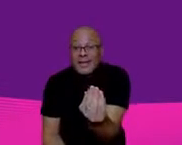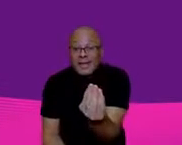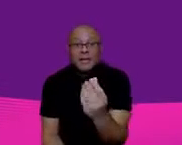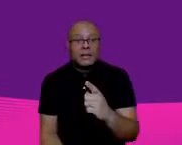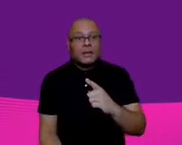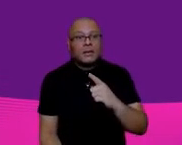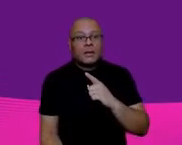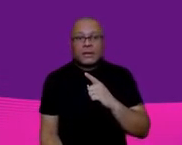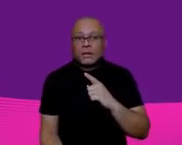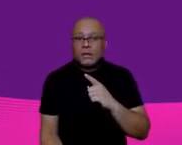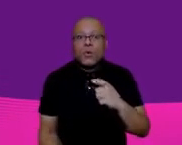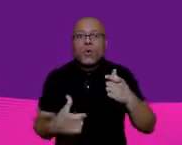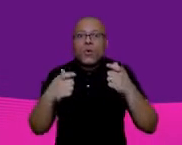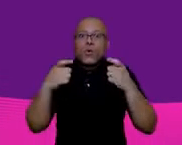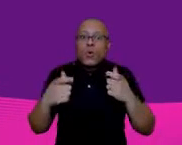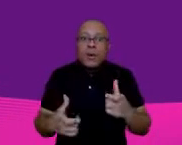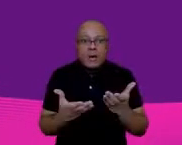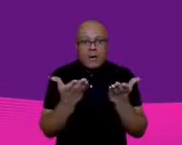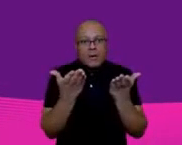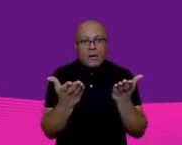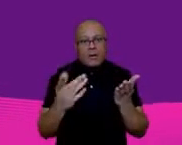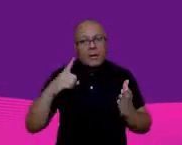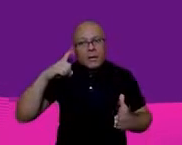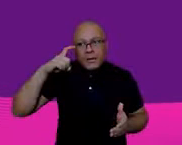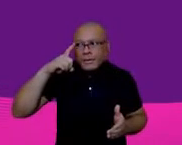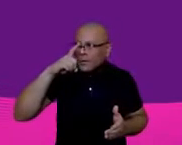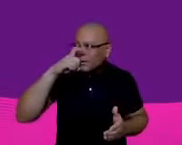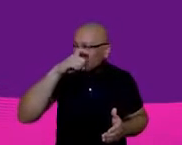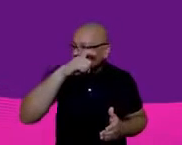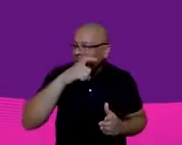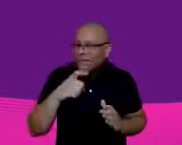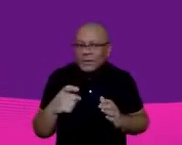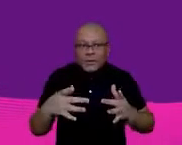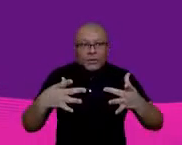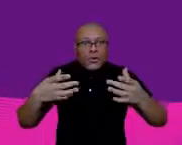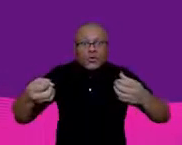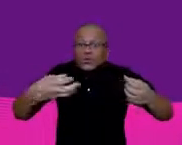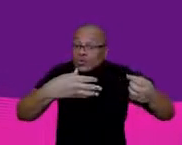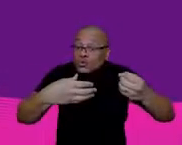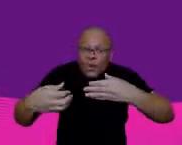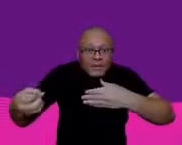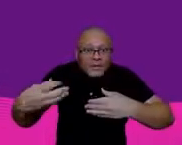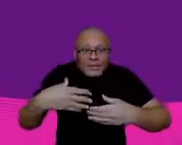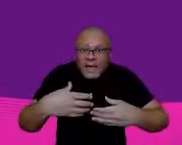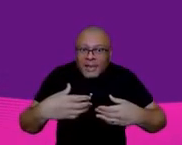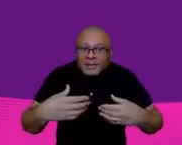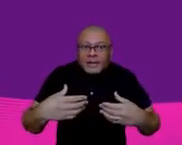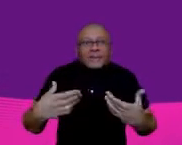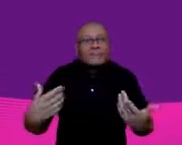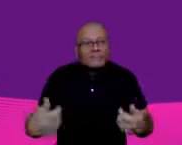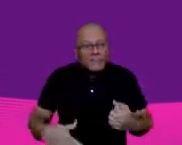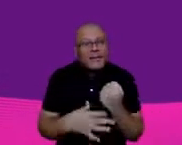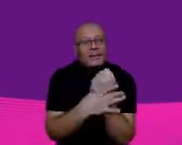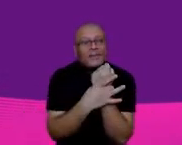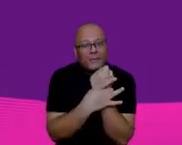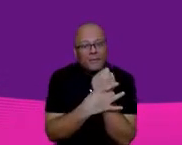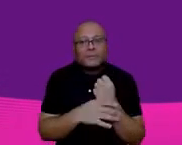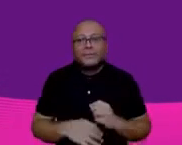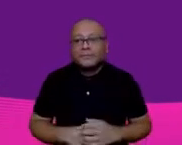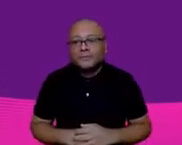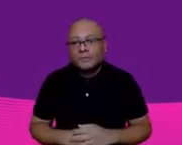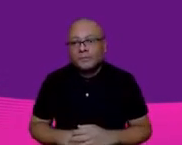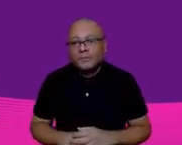com uma anatomia tão complexa e tão íntima de estruturas nobres, uma cirurgia mais segura para todo mundo. O que a gente tem de